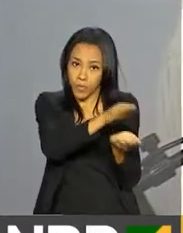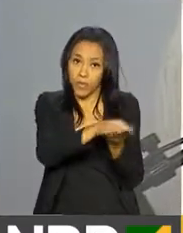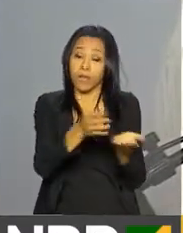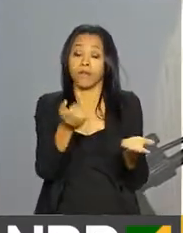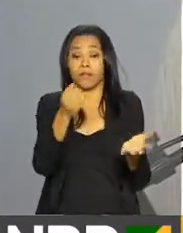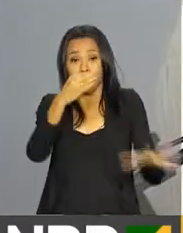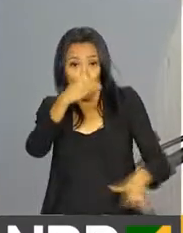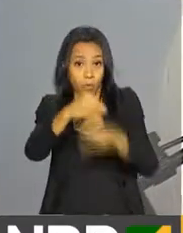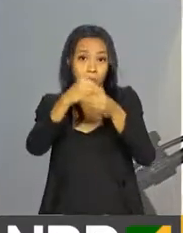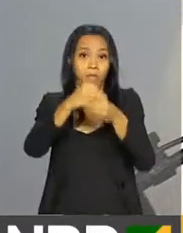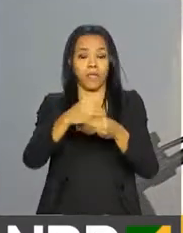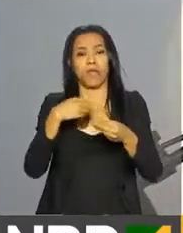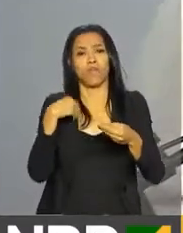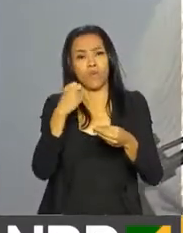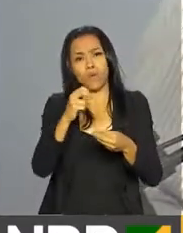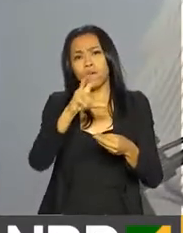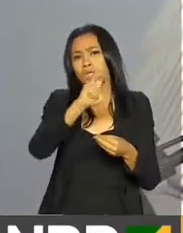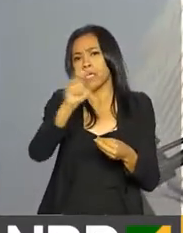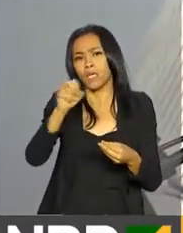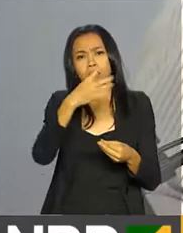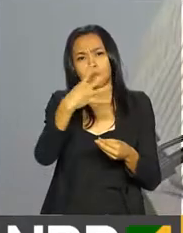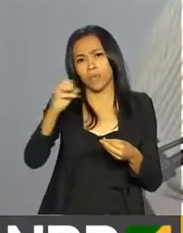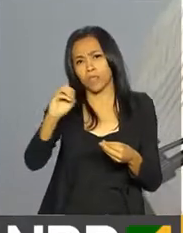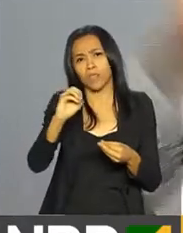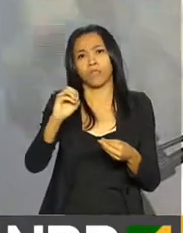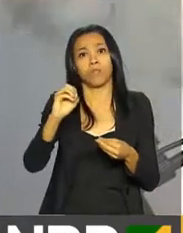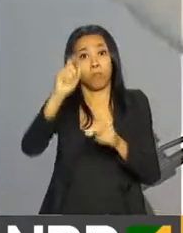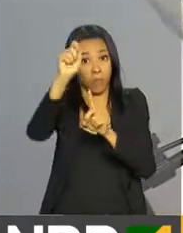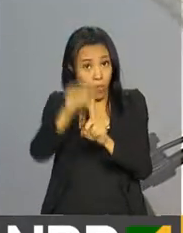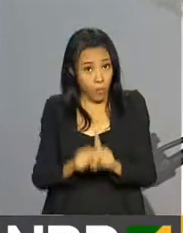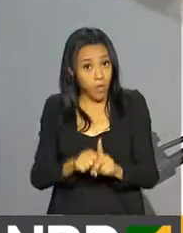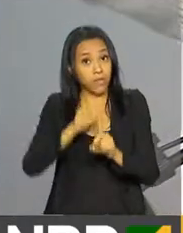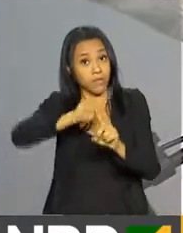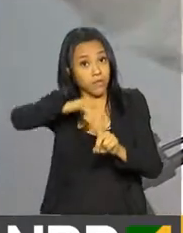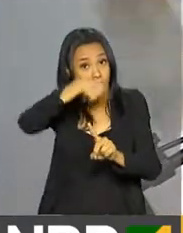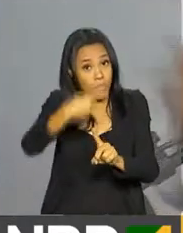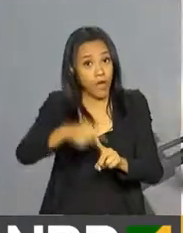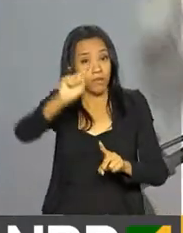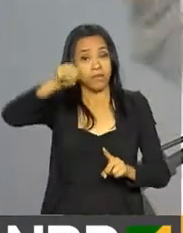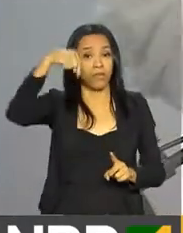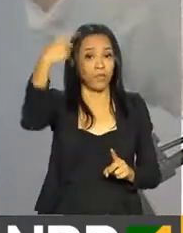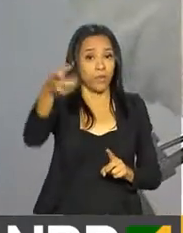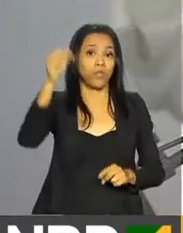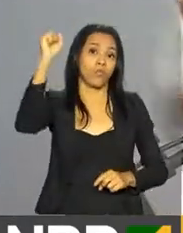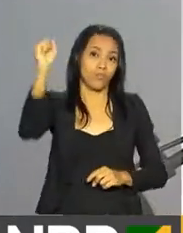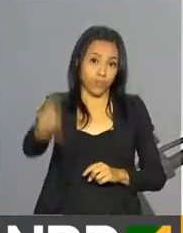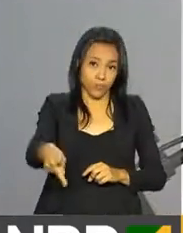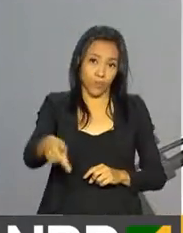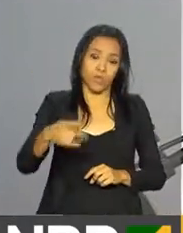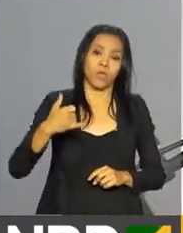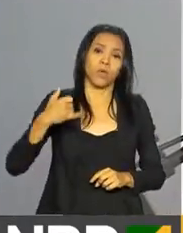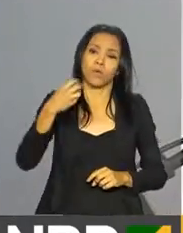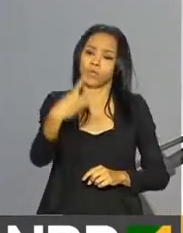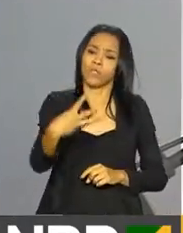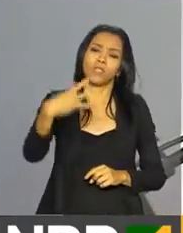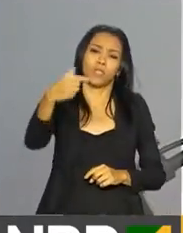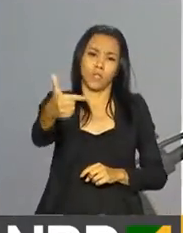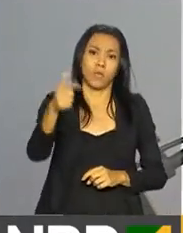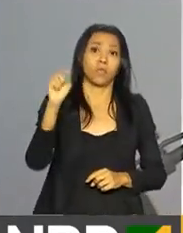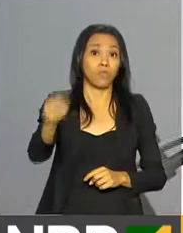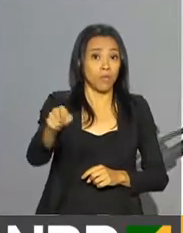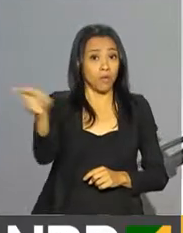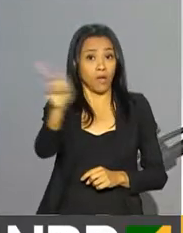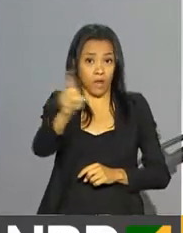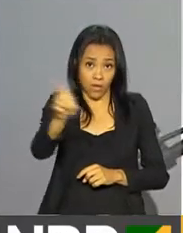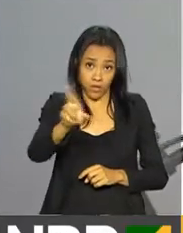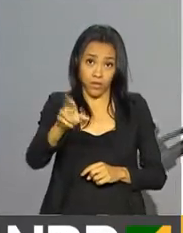300 400 500 e 800 reais por mês e mais adiante vou me aposentar com os 32 mil reais